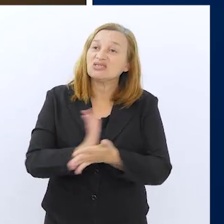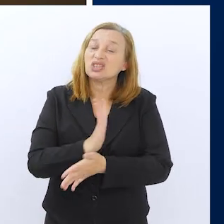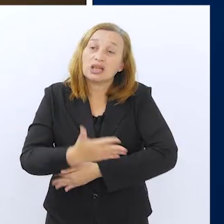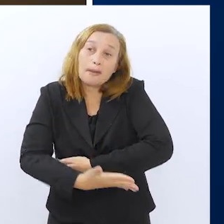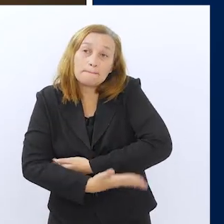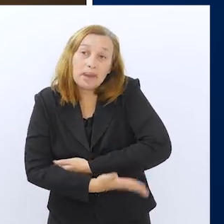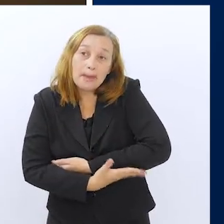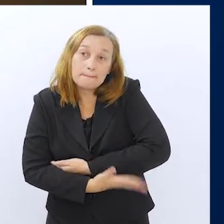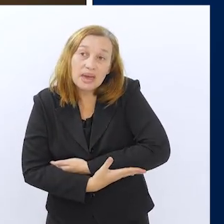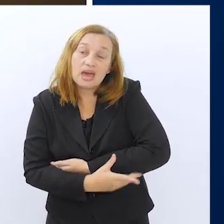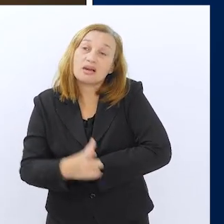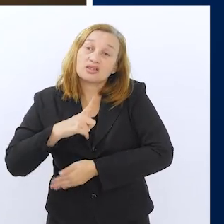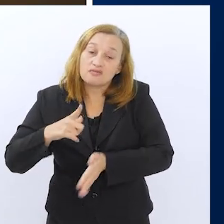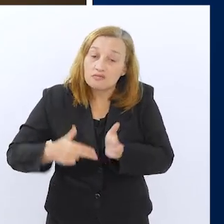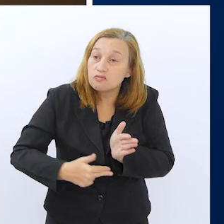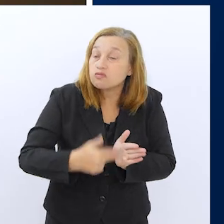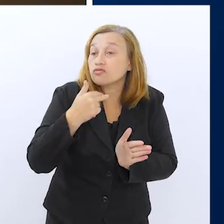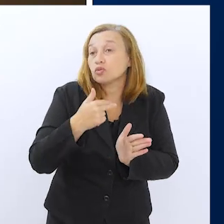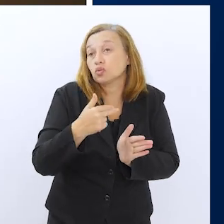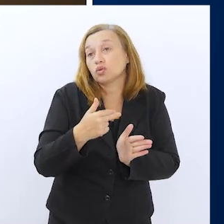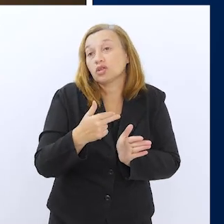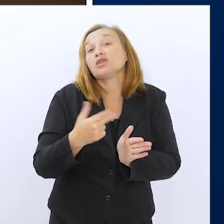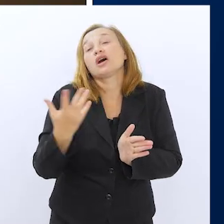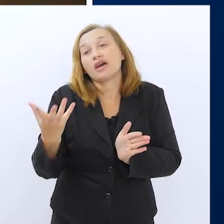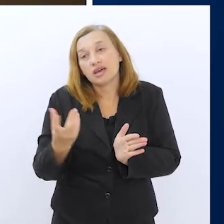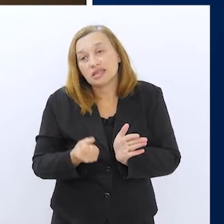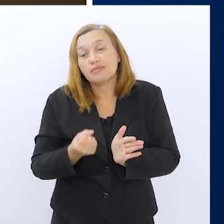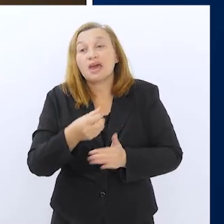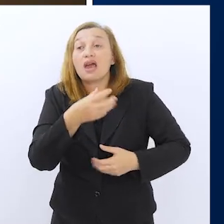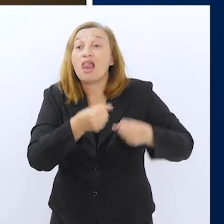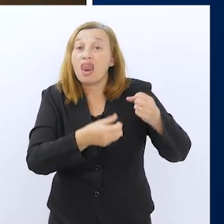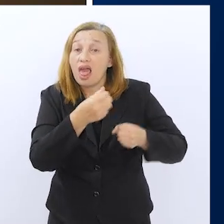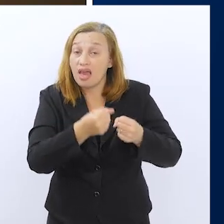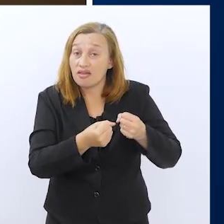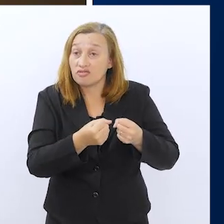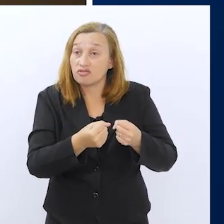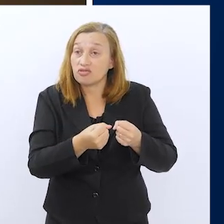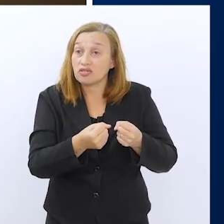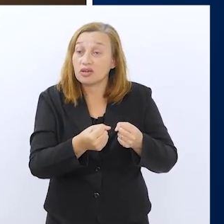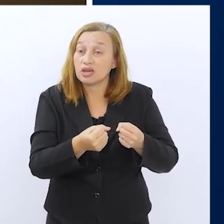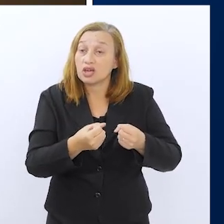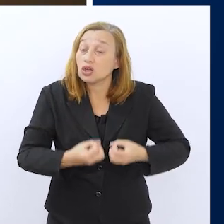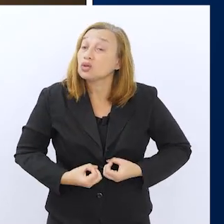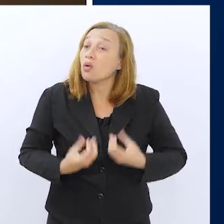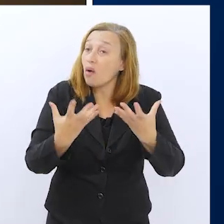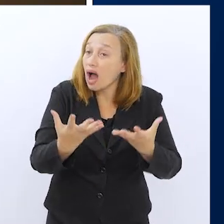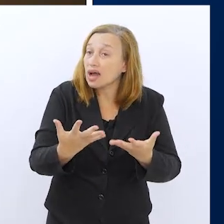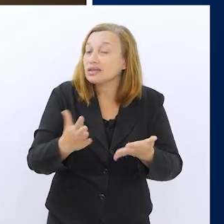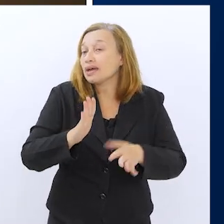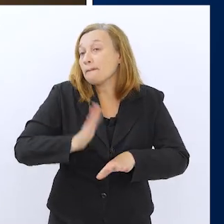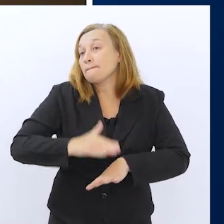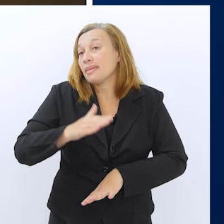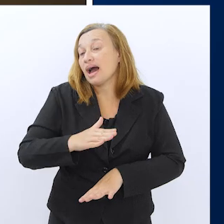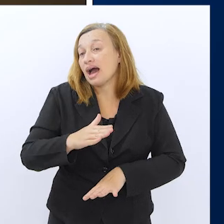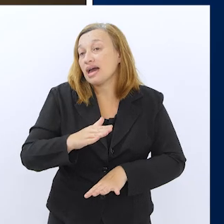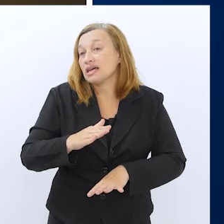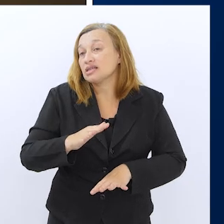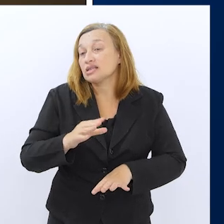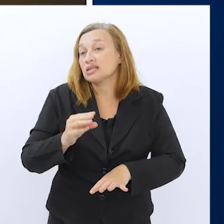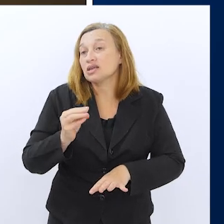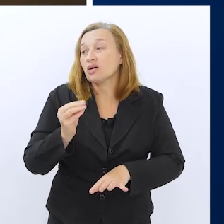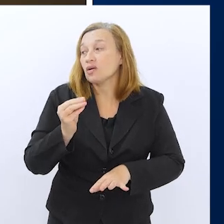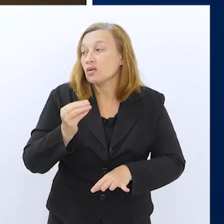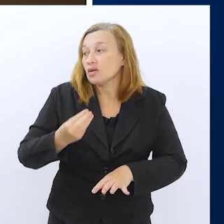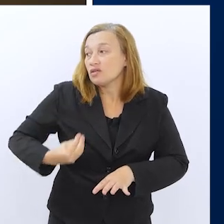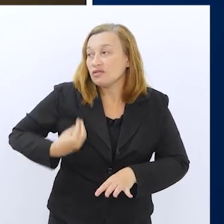né, às vezes é bebê que passaram por alguma cirurgia, que vão receber esse leite materno e tem muito